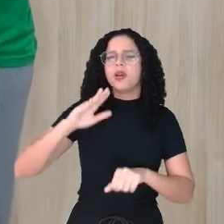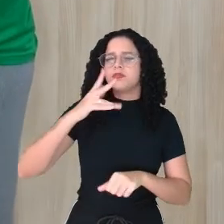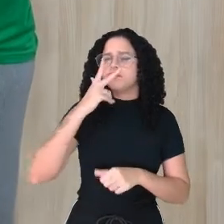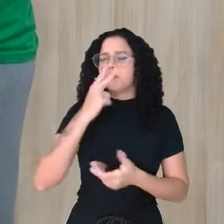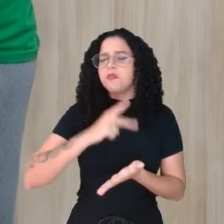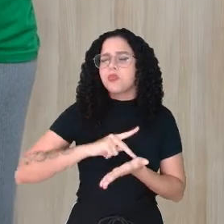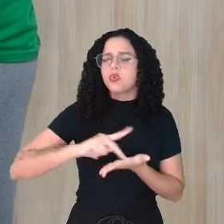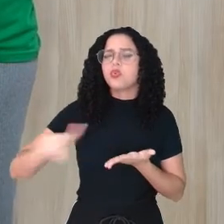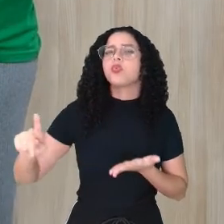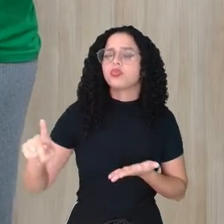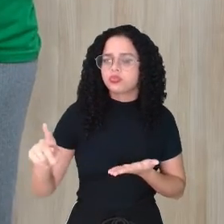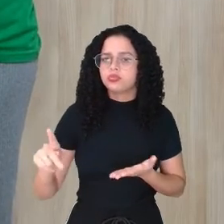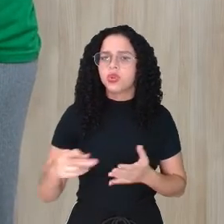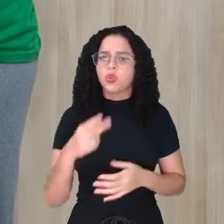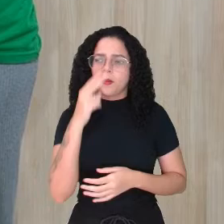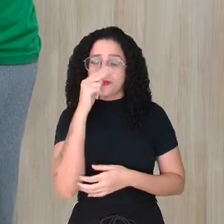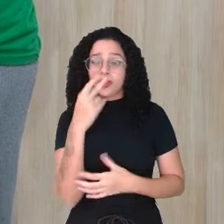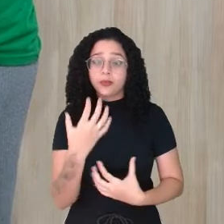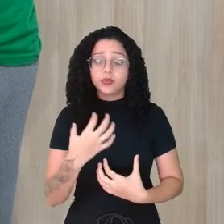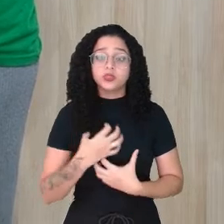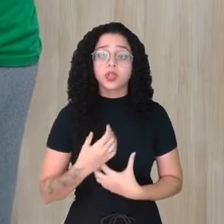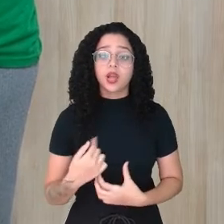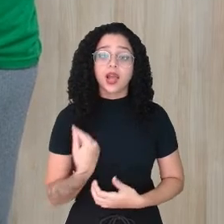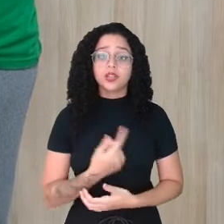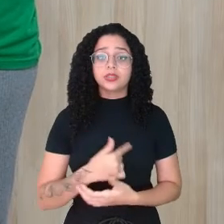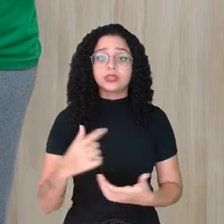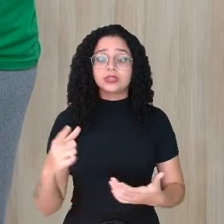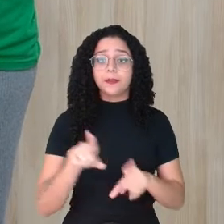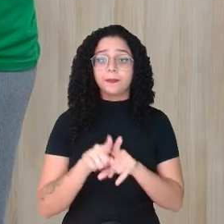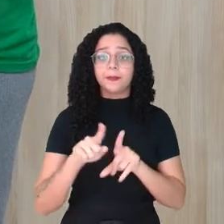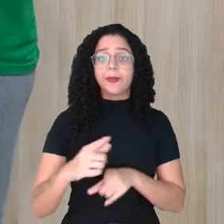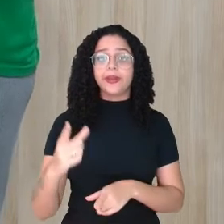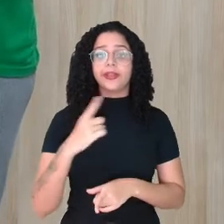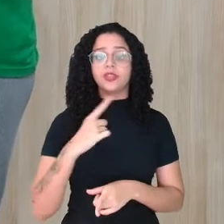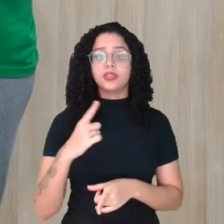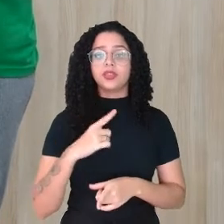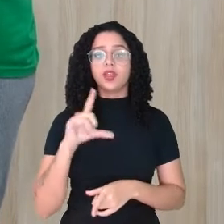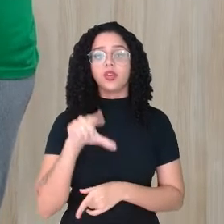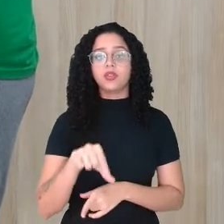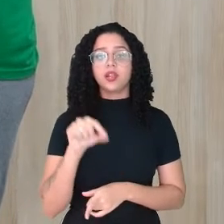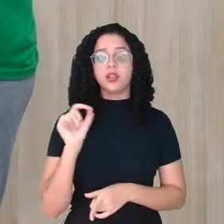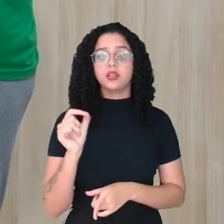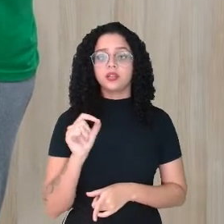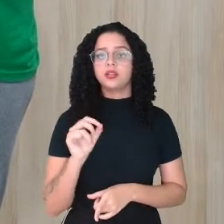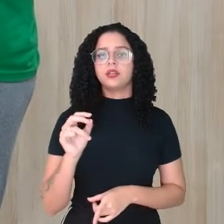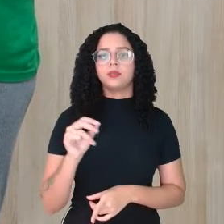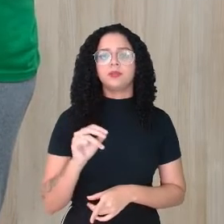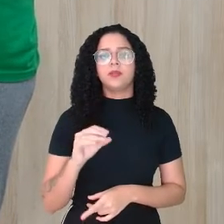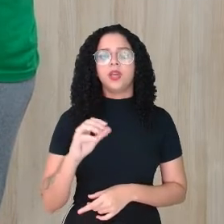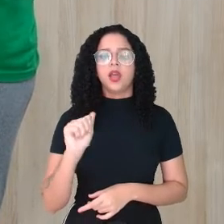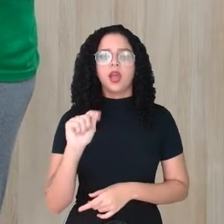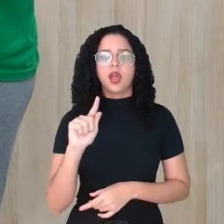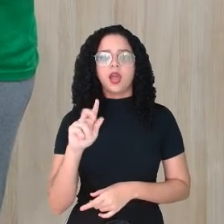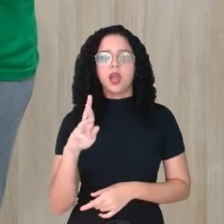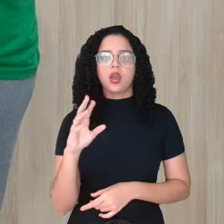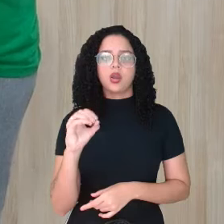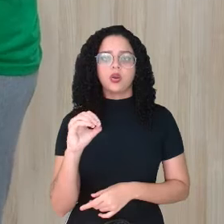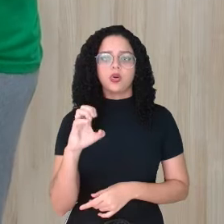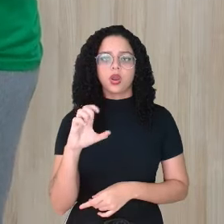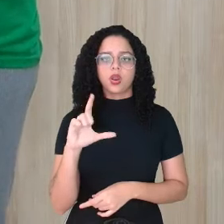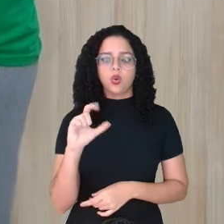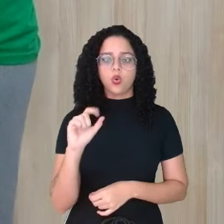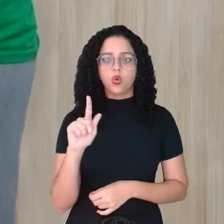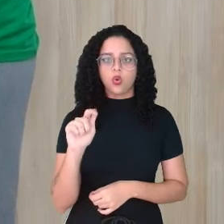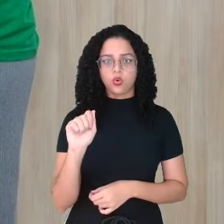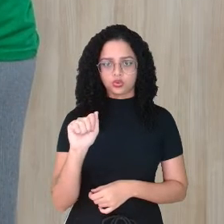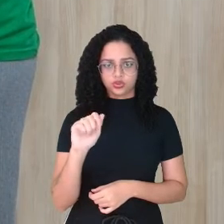isso. E do mesmo jeito, né, que a gente também tem essa alternativa, como a agroecologia vem aí, né, com essa